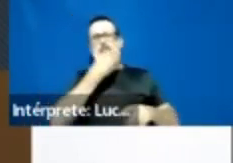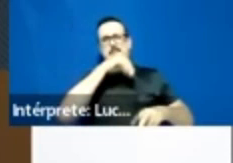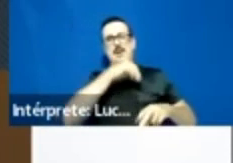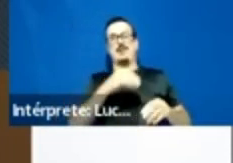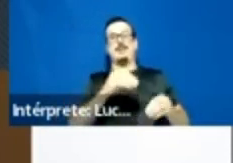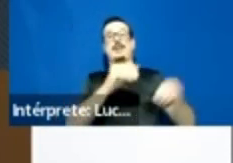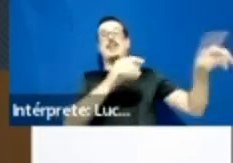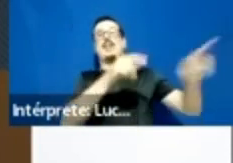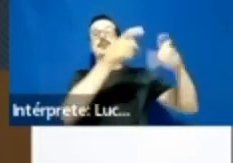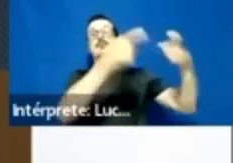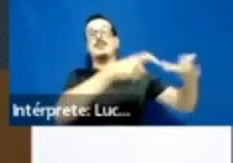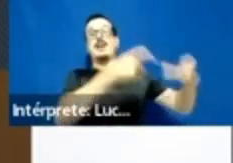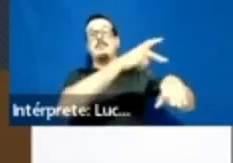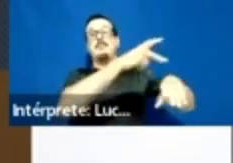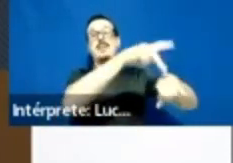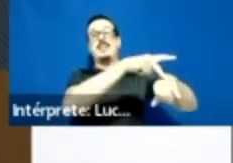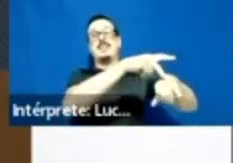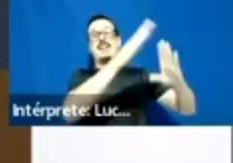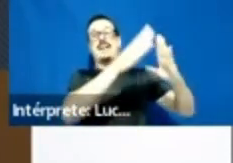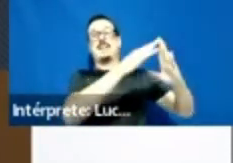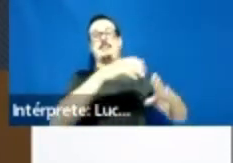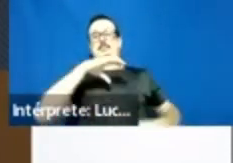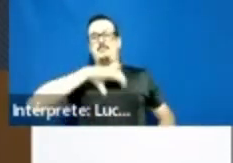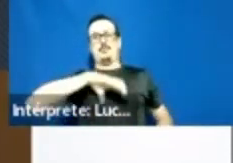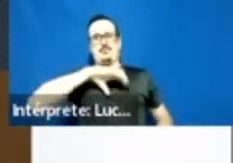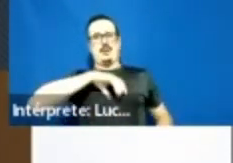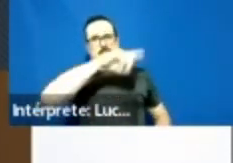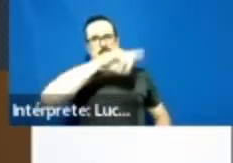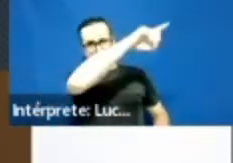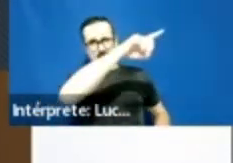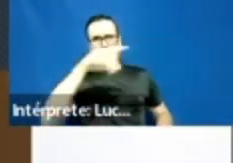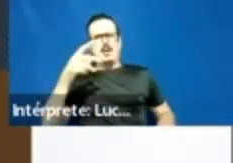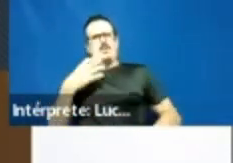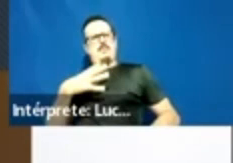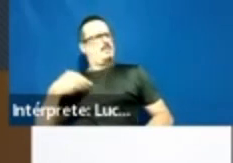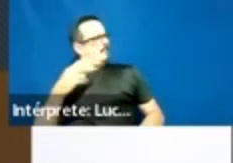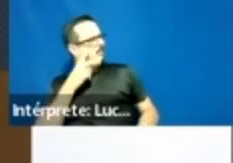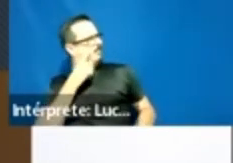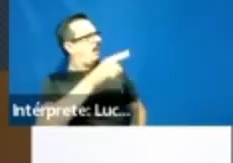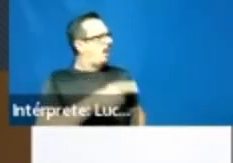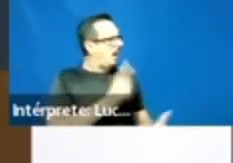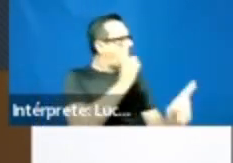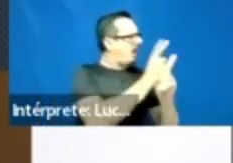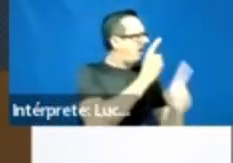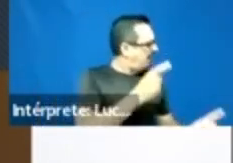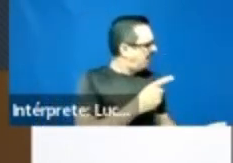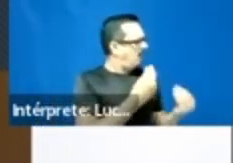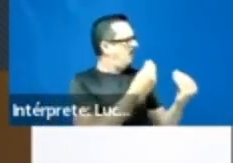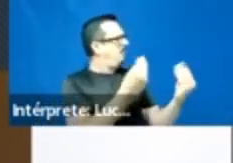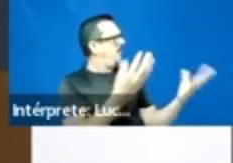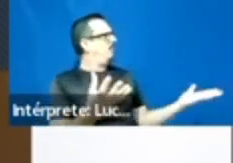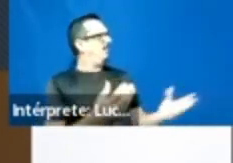Nós sabemos que a psoríase não tem cura, é uma doença que está muito atrelada aos fatores emocionais, mas